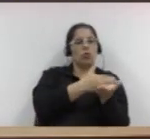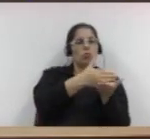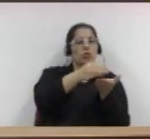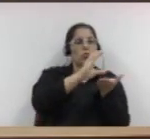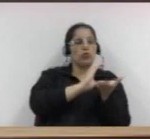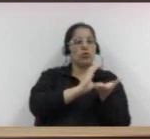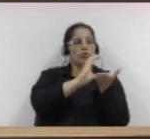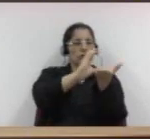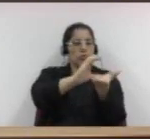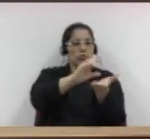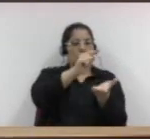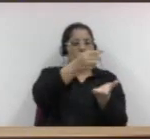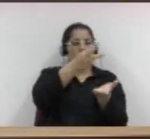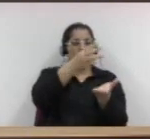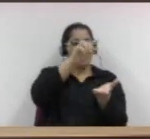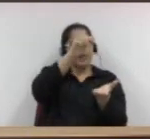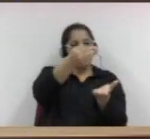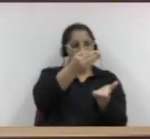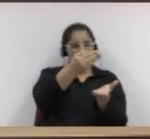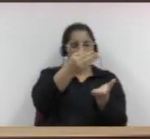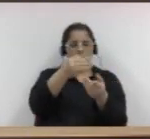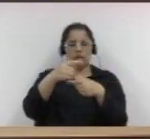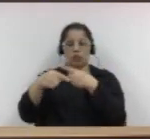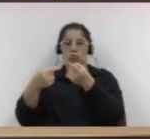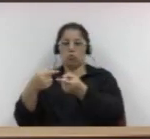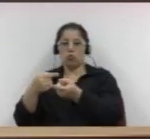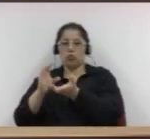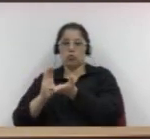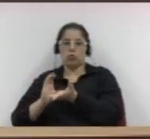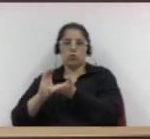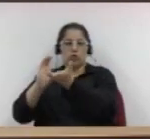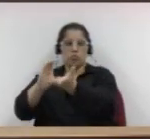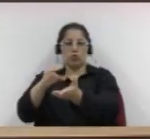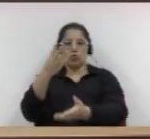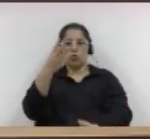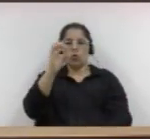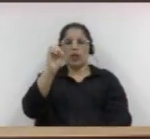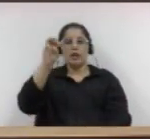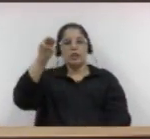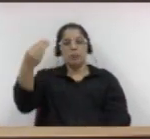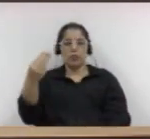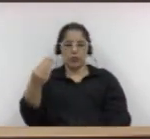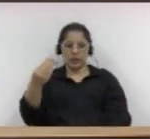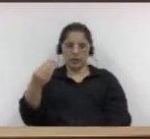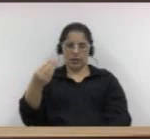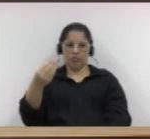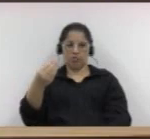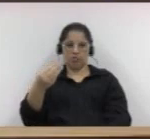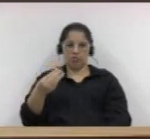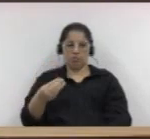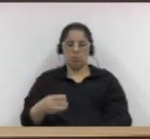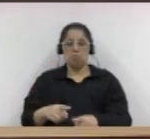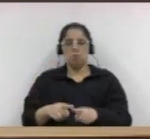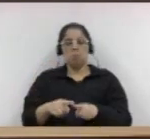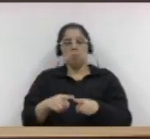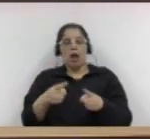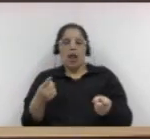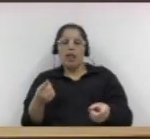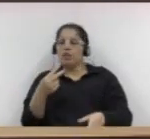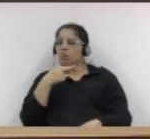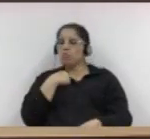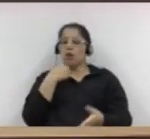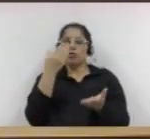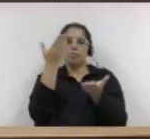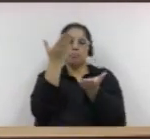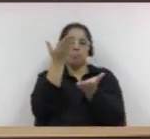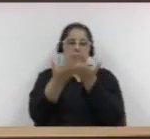estava investigando. Mas uma coisa é muito clara, o que não pode deixar é o executivo deixar 13 milhões enterrado